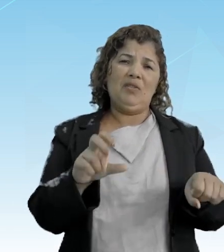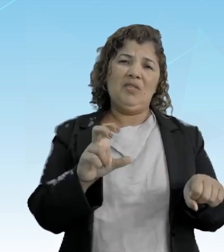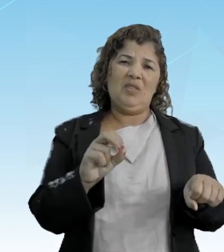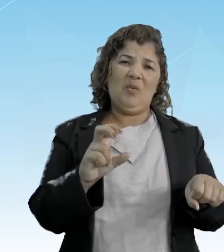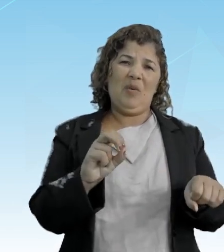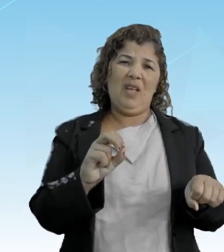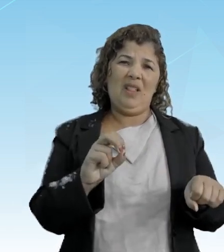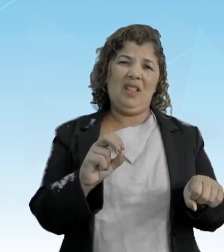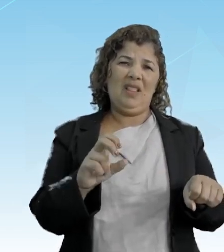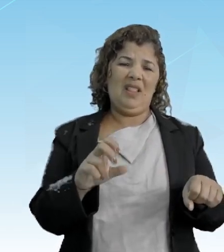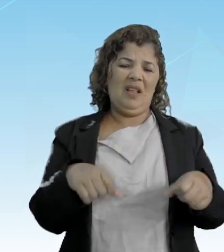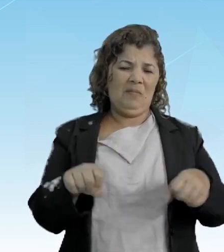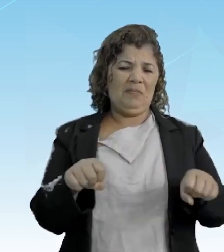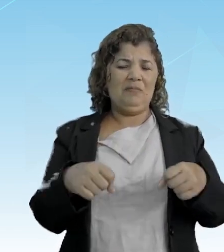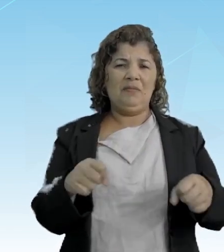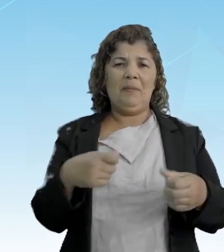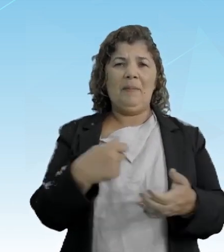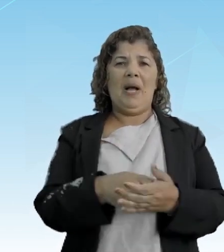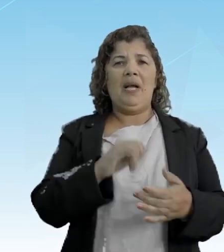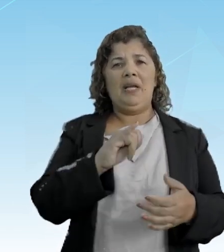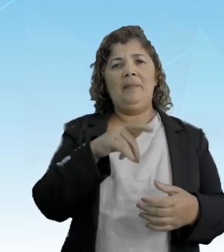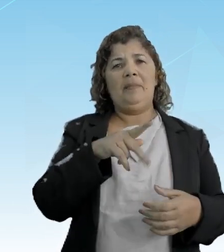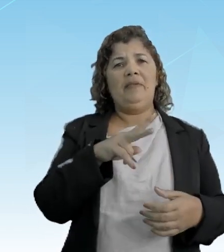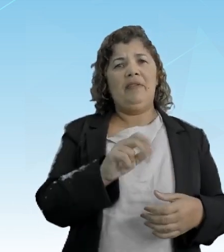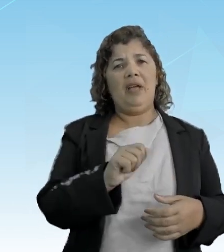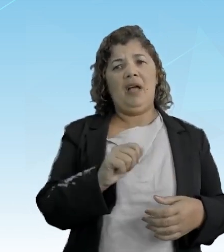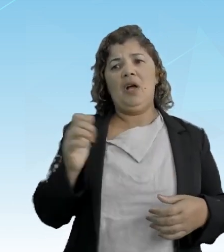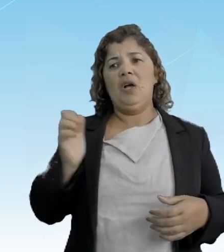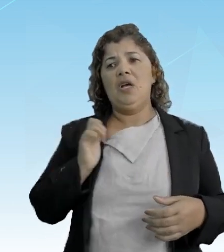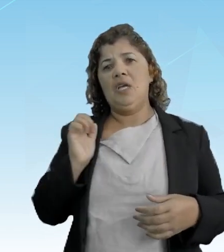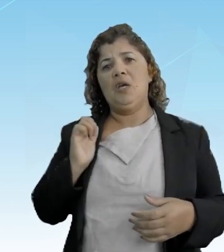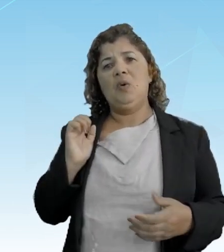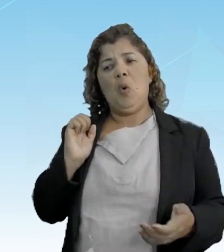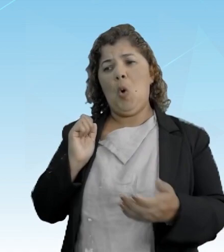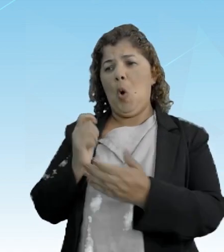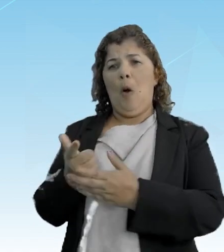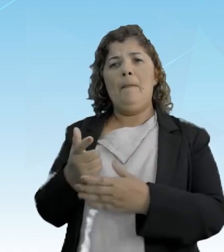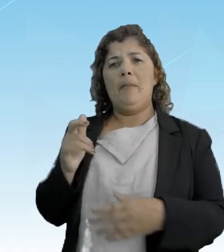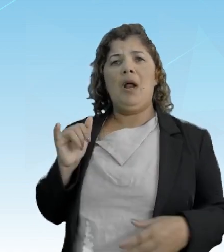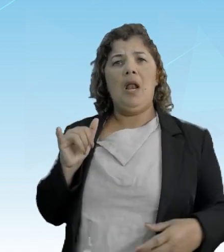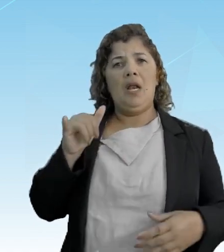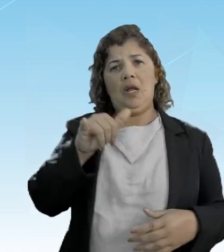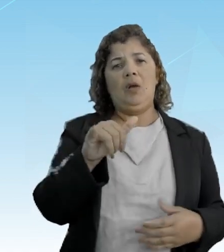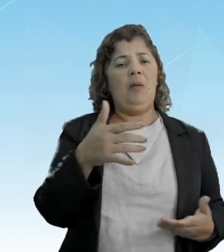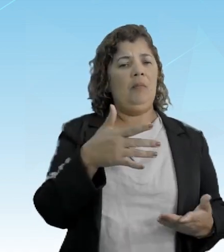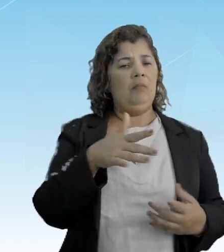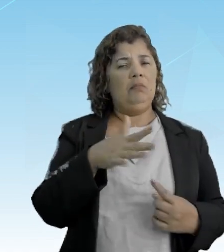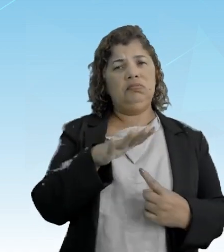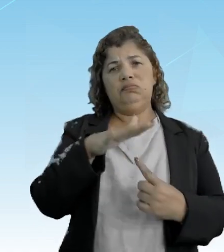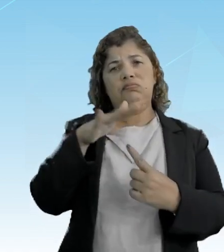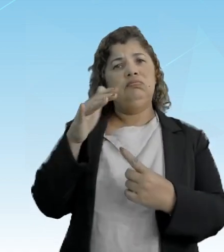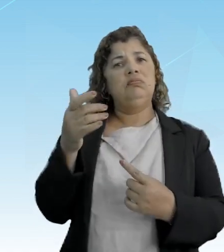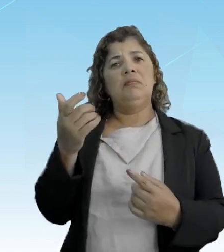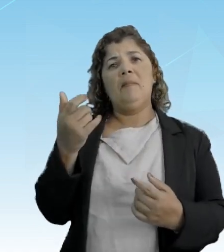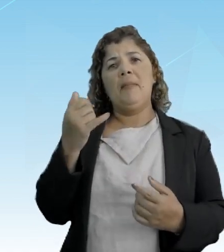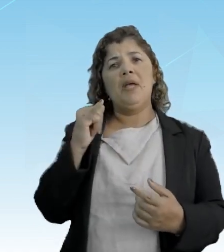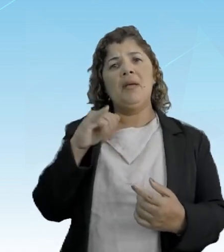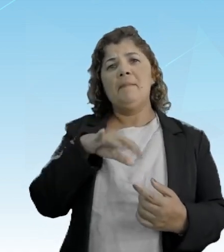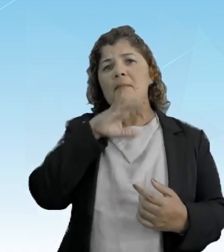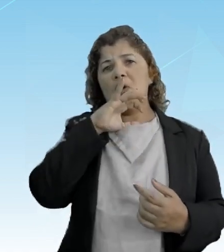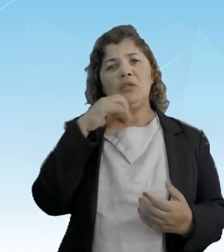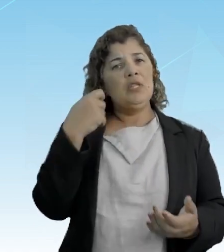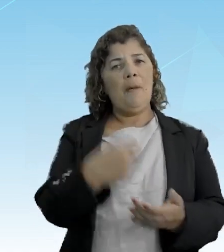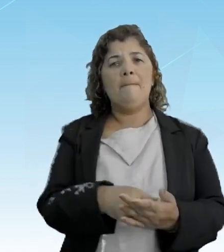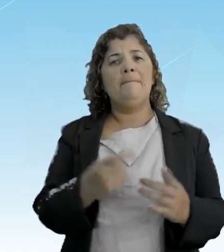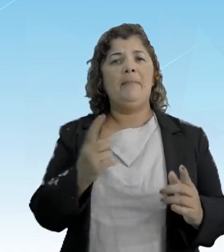cilindradas, ele vai pagar IPVA. Um rico compra um helicóptero, compra um jatinho, ele compra um iate, ele não paga imposto. Então isso é uma